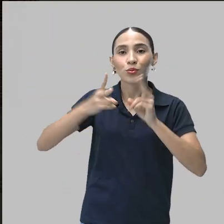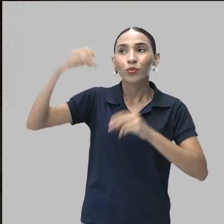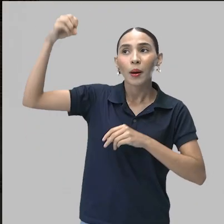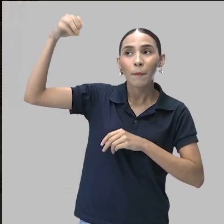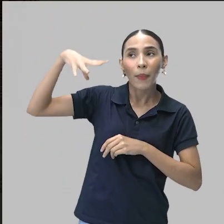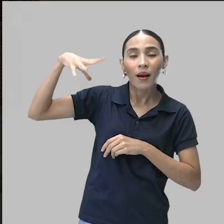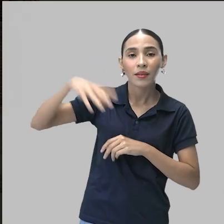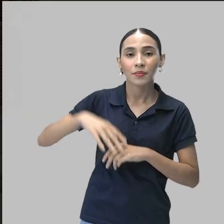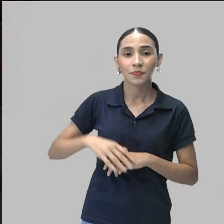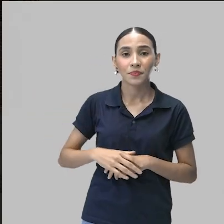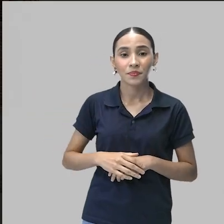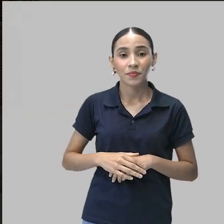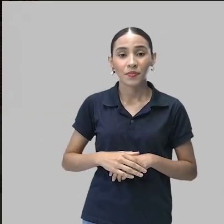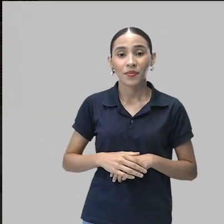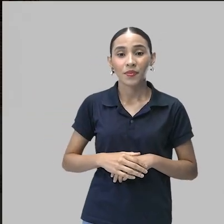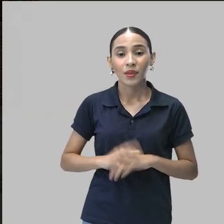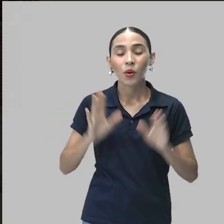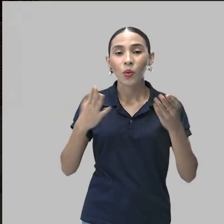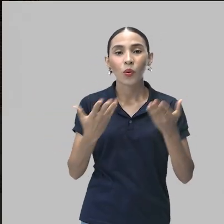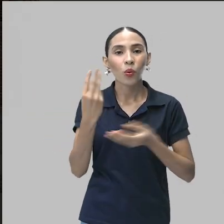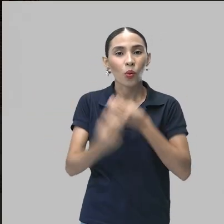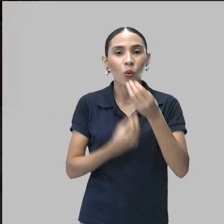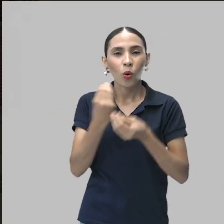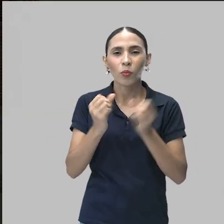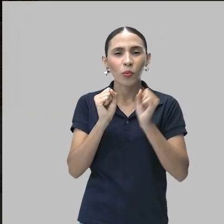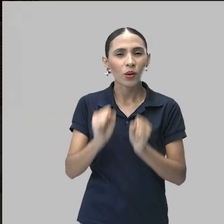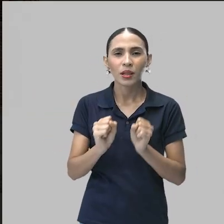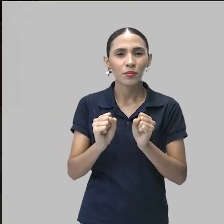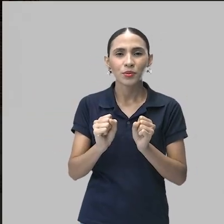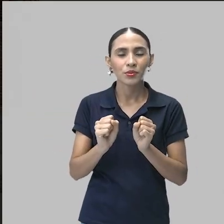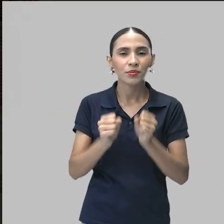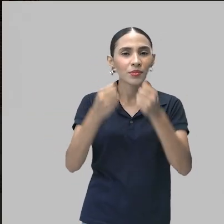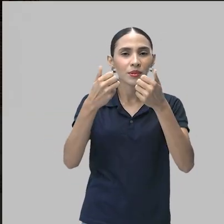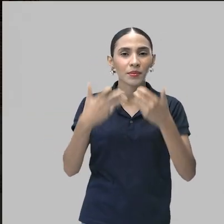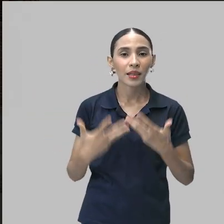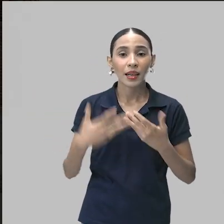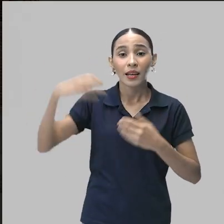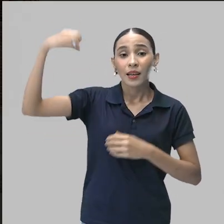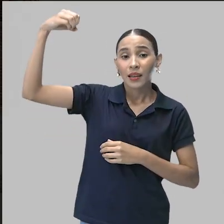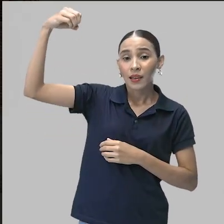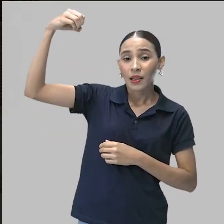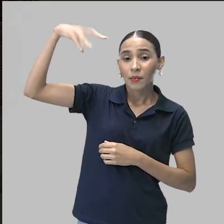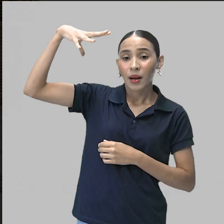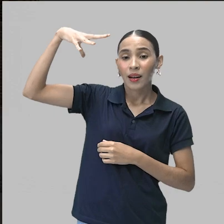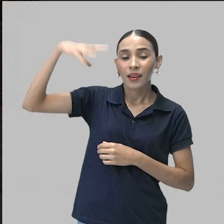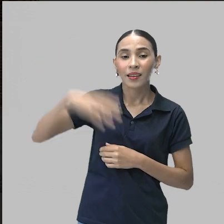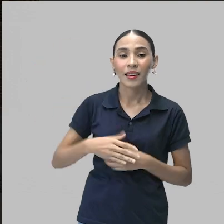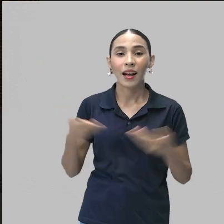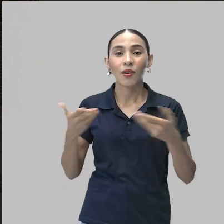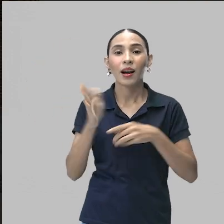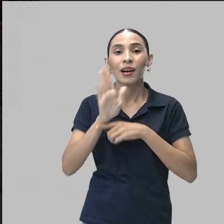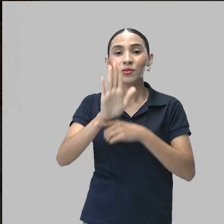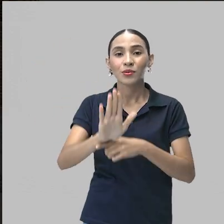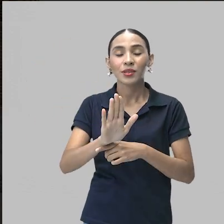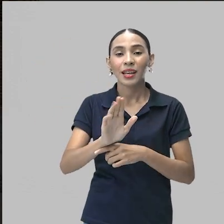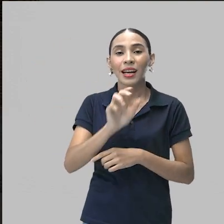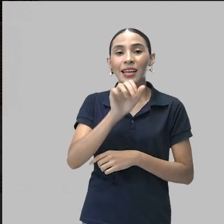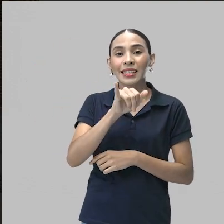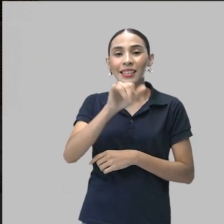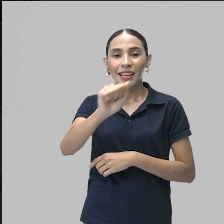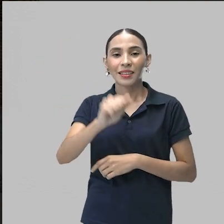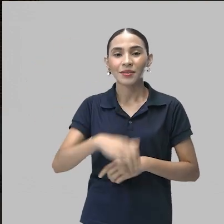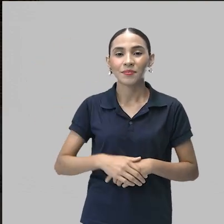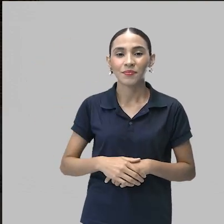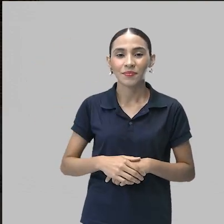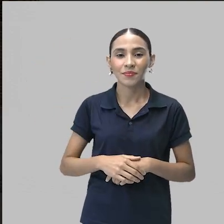permanentemente acesa? Vamos ver como a gente pode tratar isso? Vamos acender a luz agora com a ajuda da inteligência